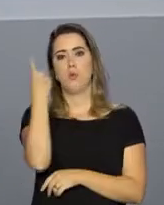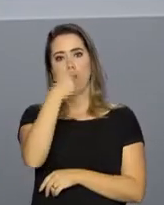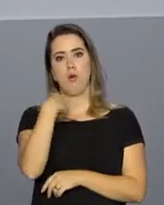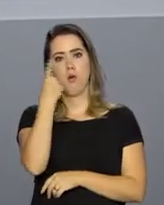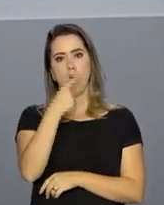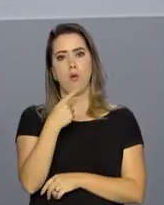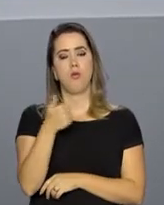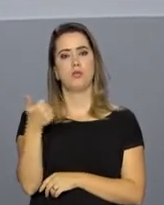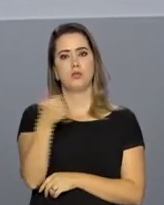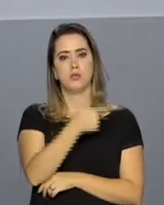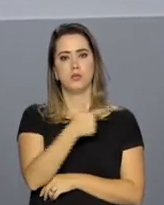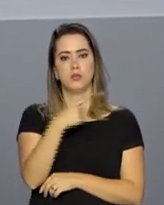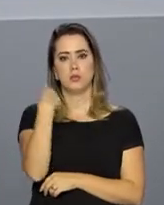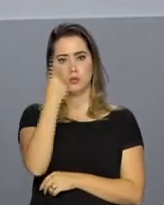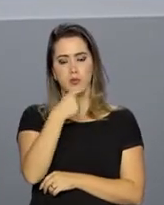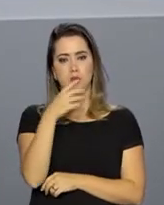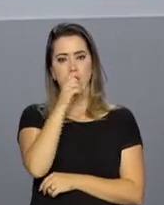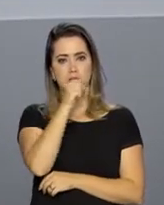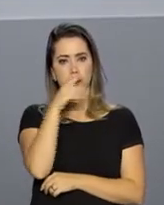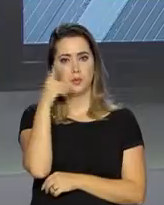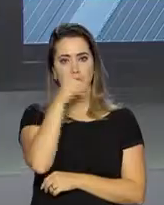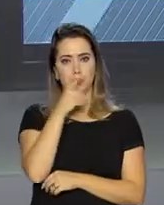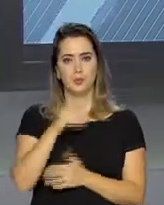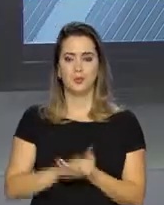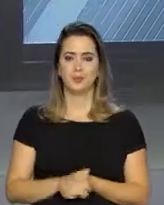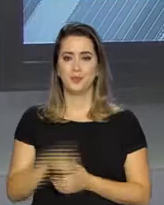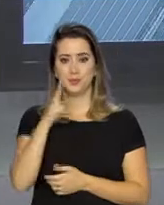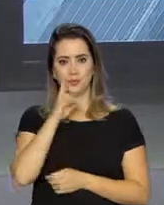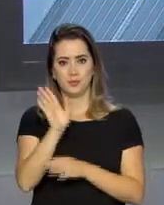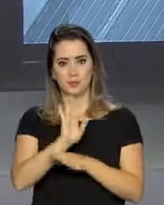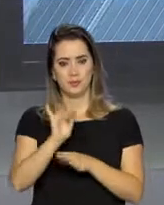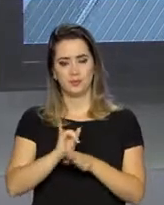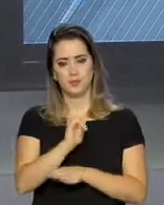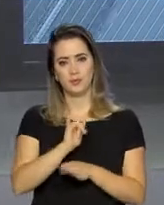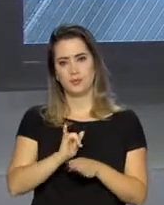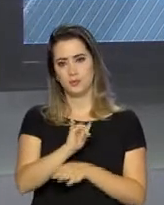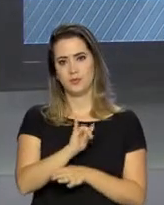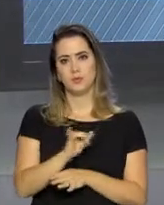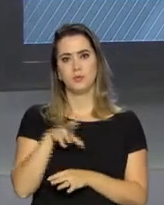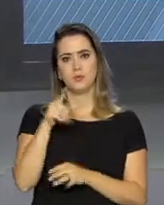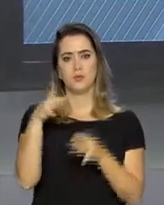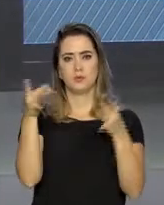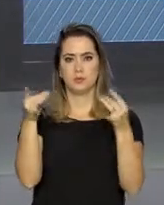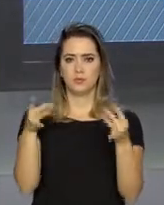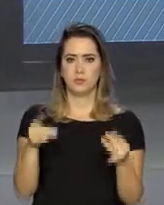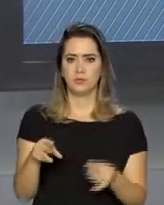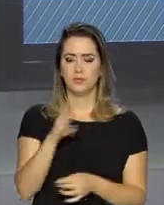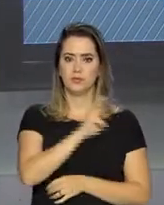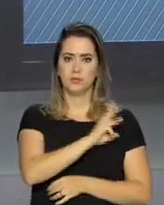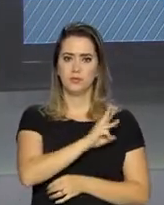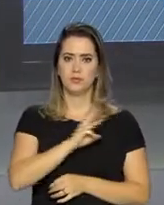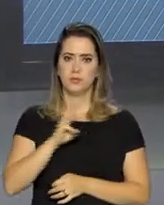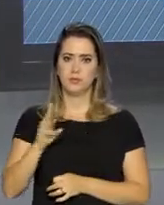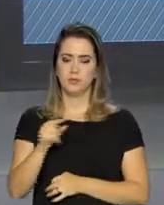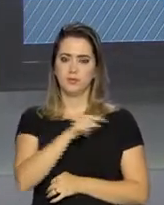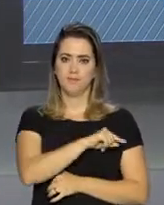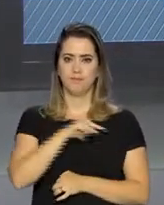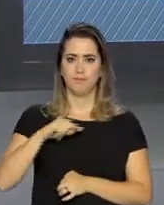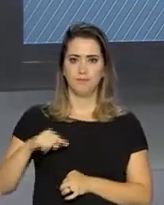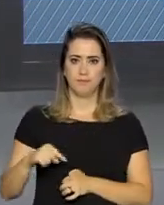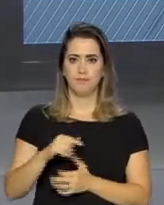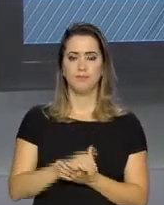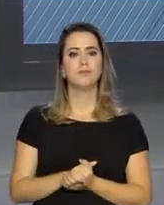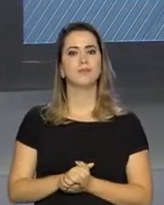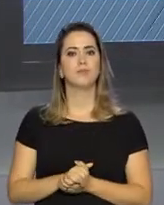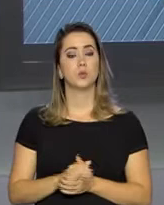da meia noite entre sábado e domingo você pode rever as reportagens no youtube e toda nossa programação também está na página da